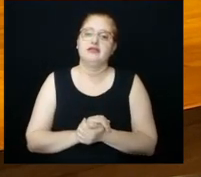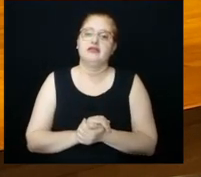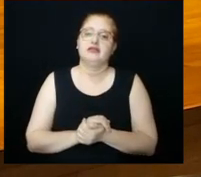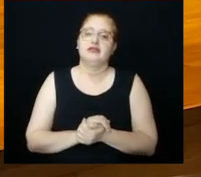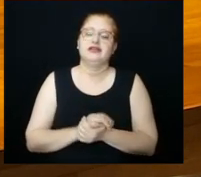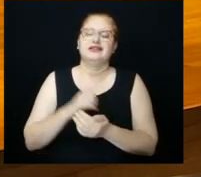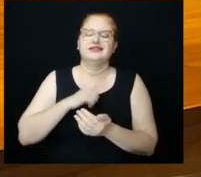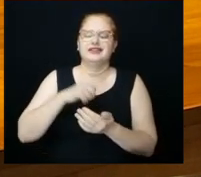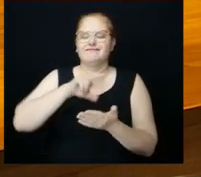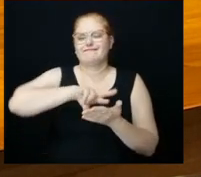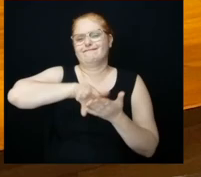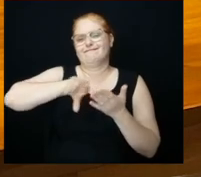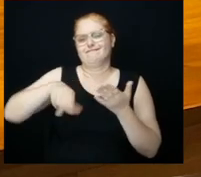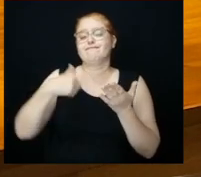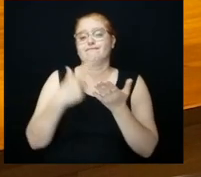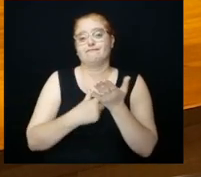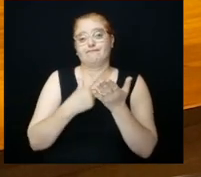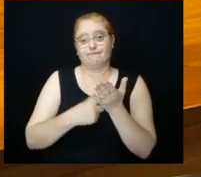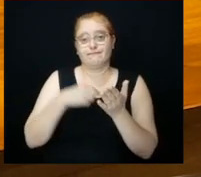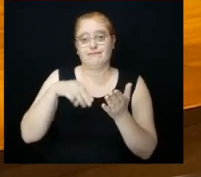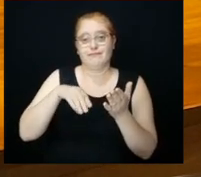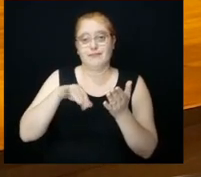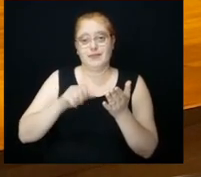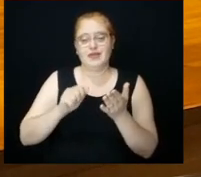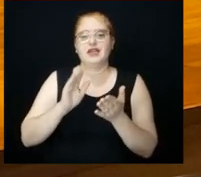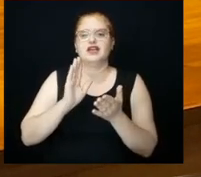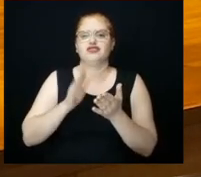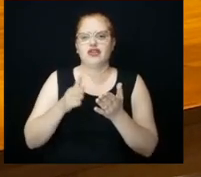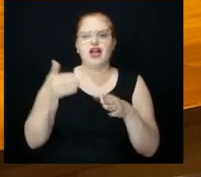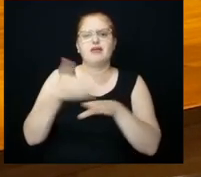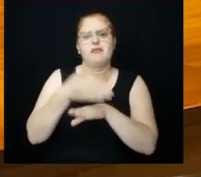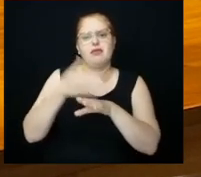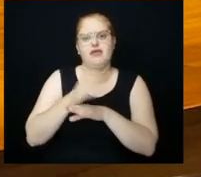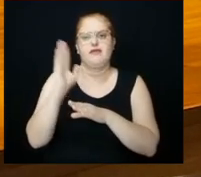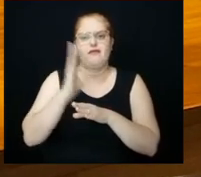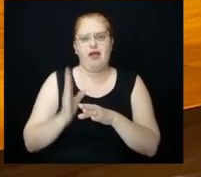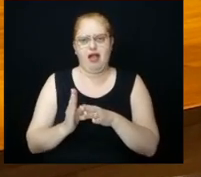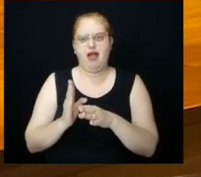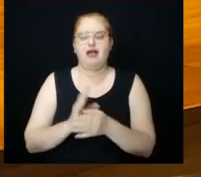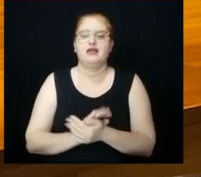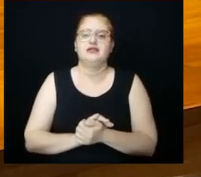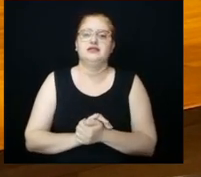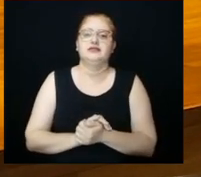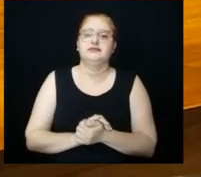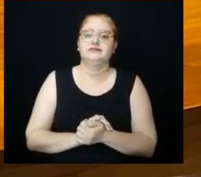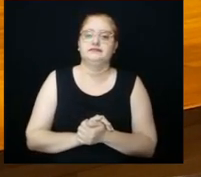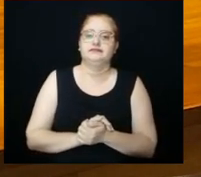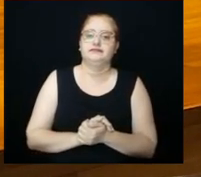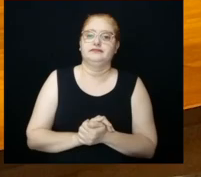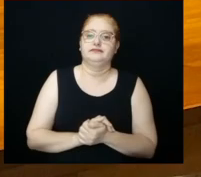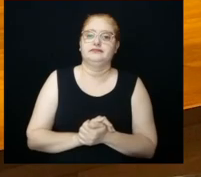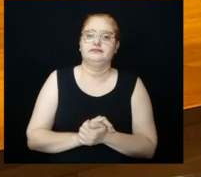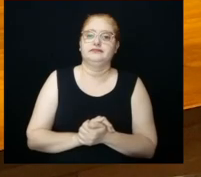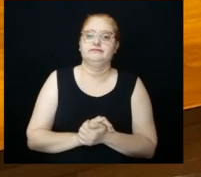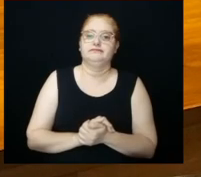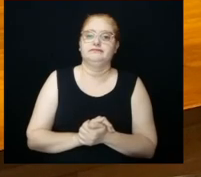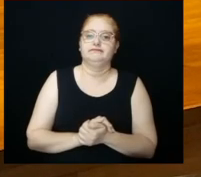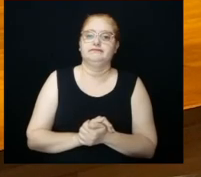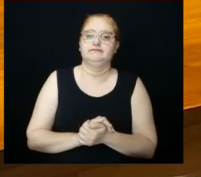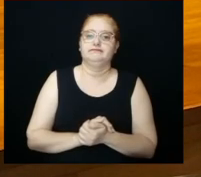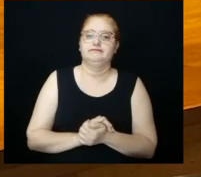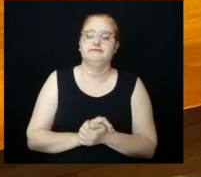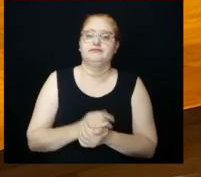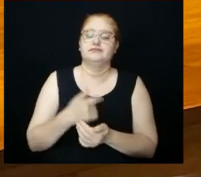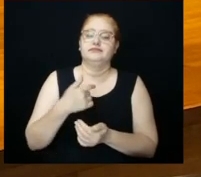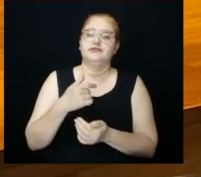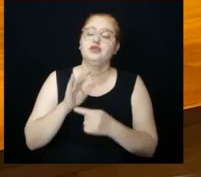uma infinidade, né, de livros dele. Ele já esteve aqui várias vezes, inclusive, né? E, bem,